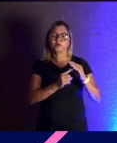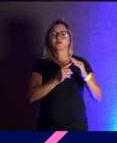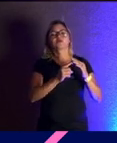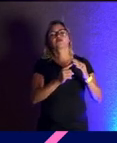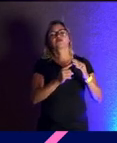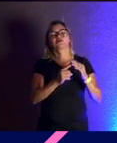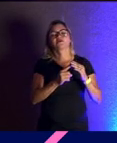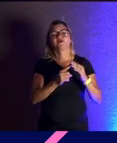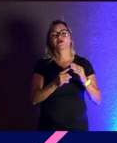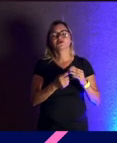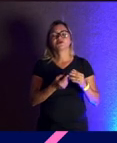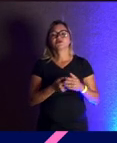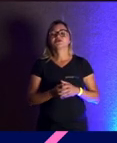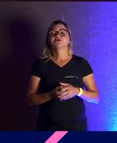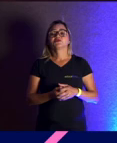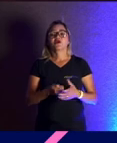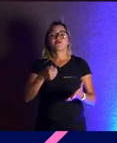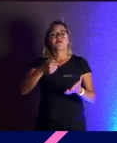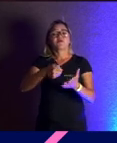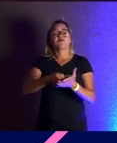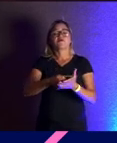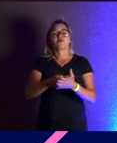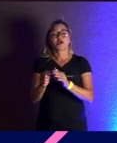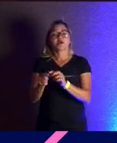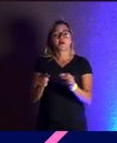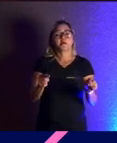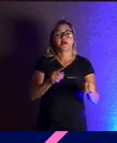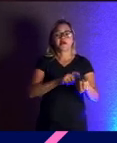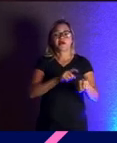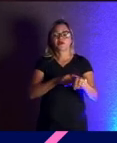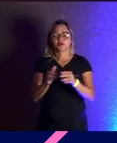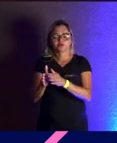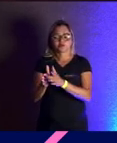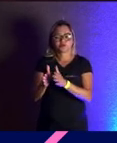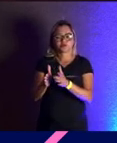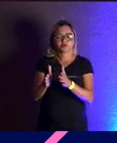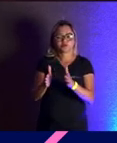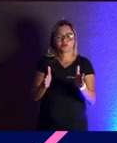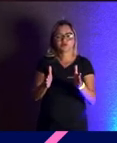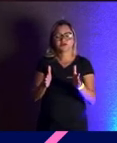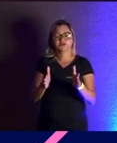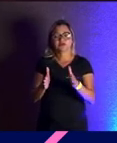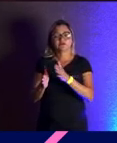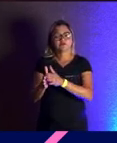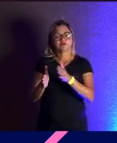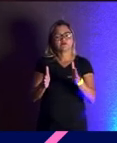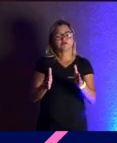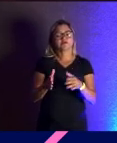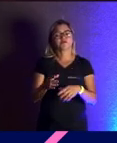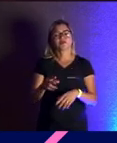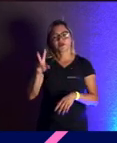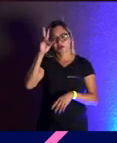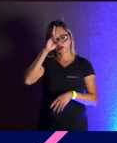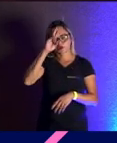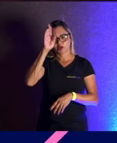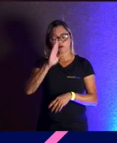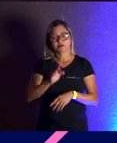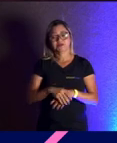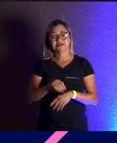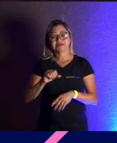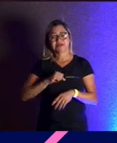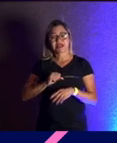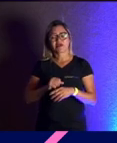tematizados, como história, em que período a gente tem que fazer essa coisa. Se a gente vivia na história brasileira, se